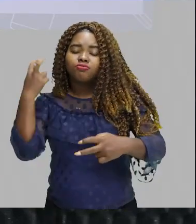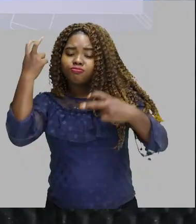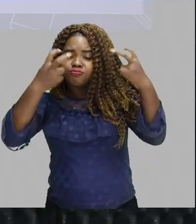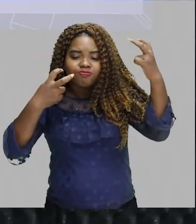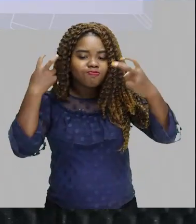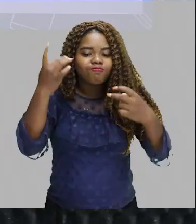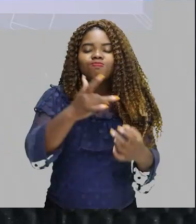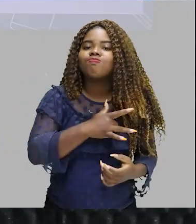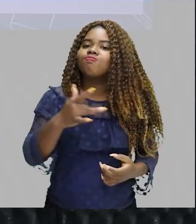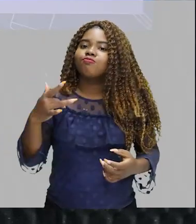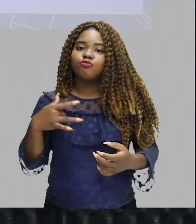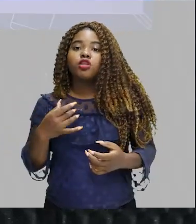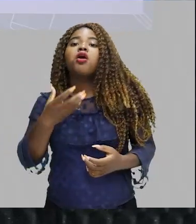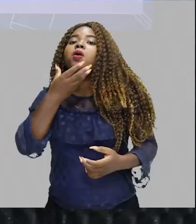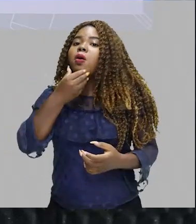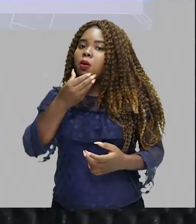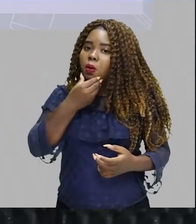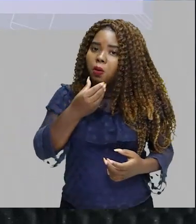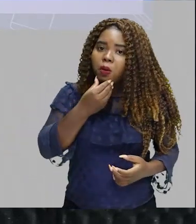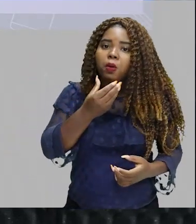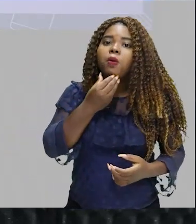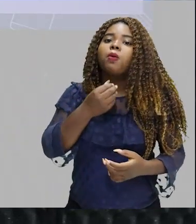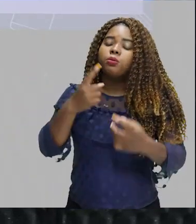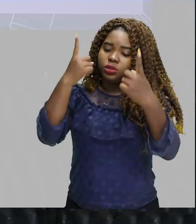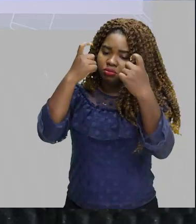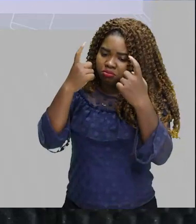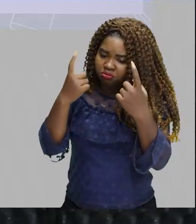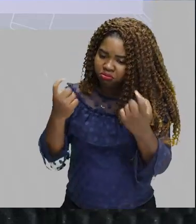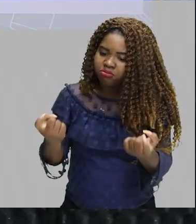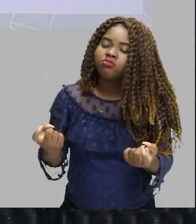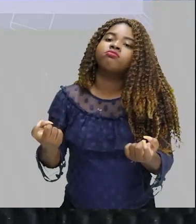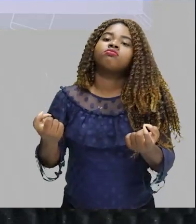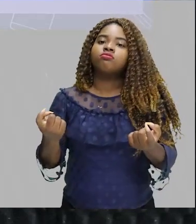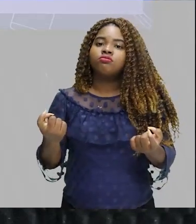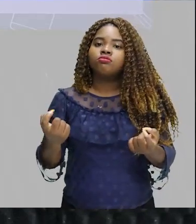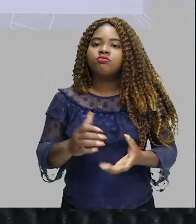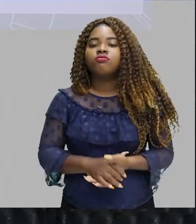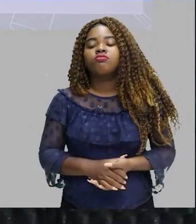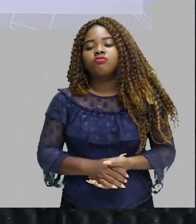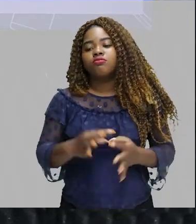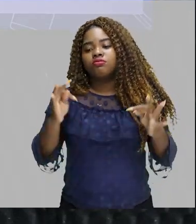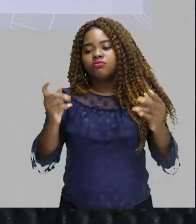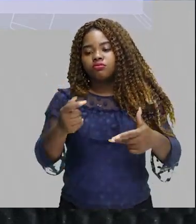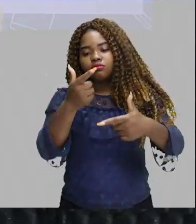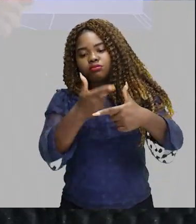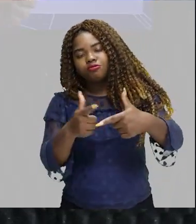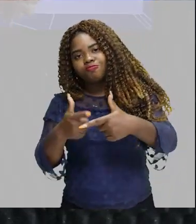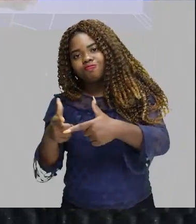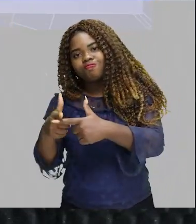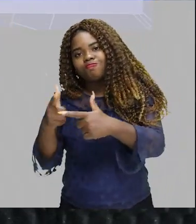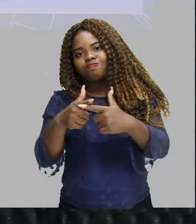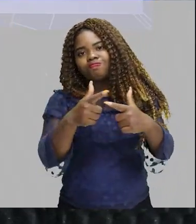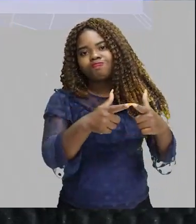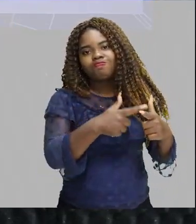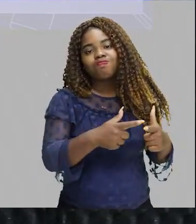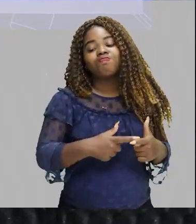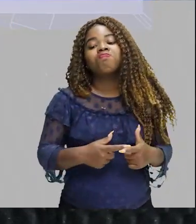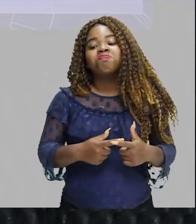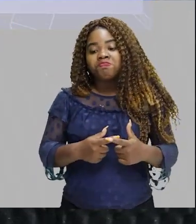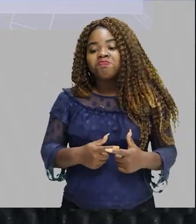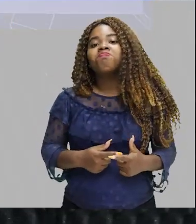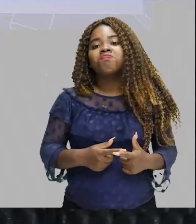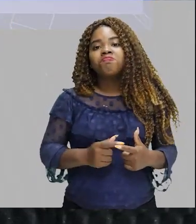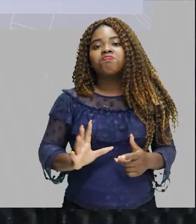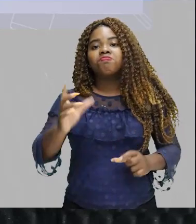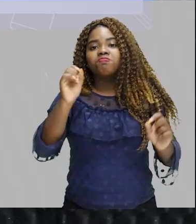preventiva, homens estão mais expostos à violência, tá certo? Então, todos esses fatores levam as mulheres a viverem mais do